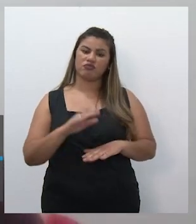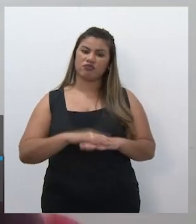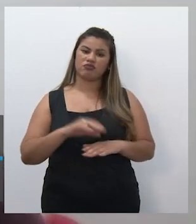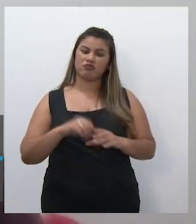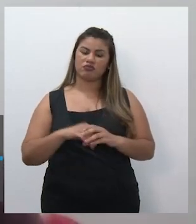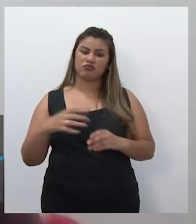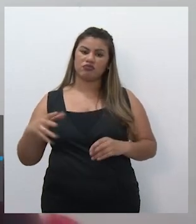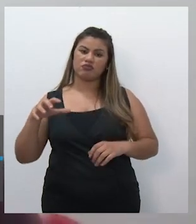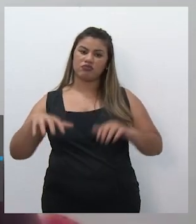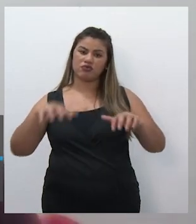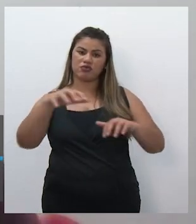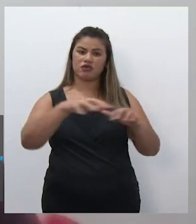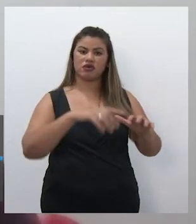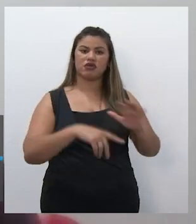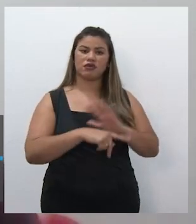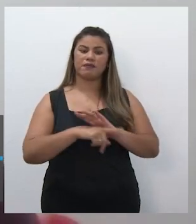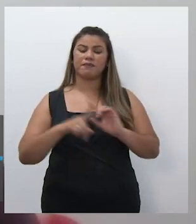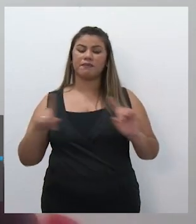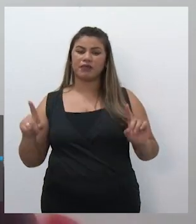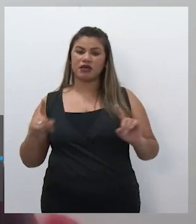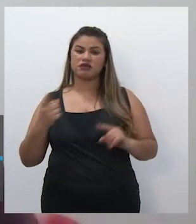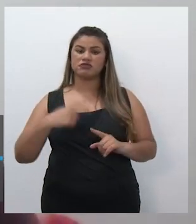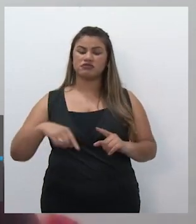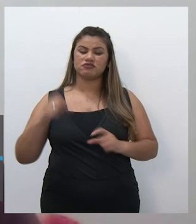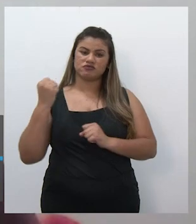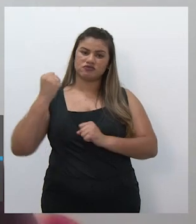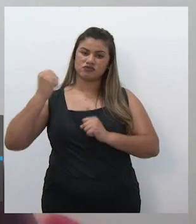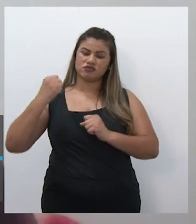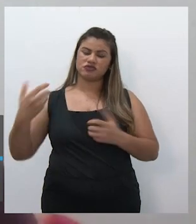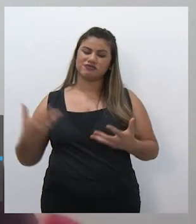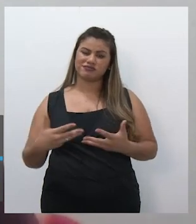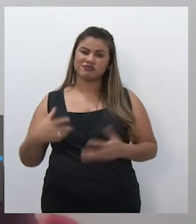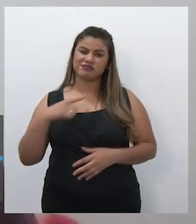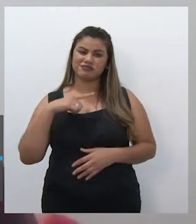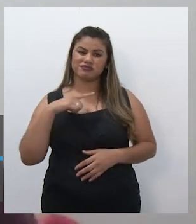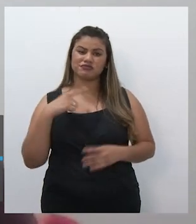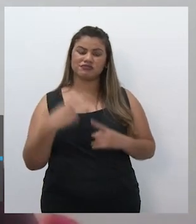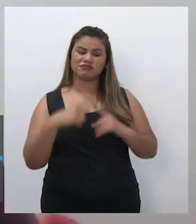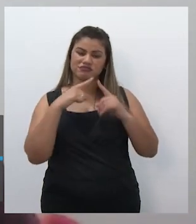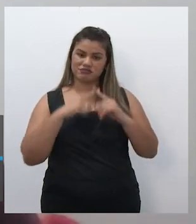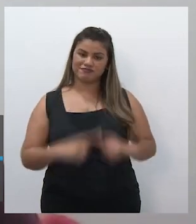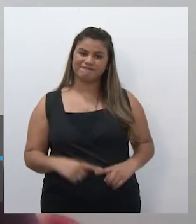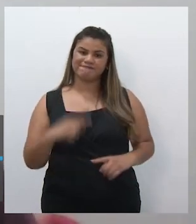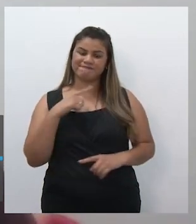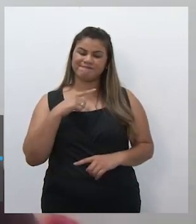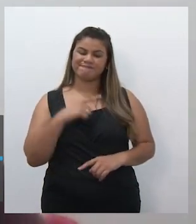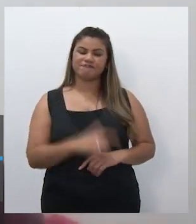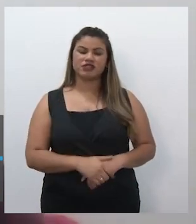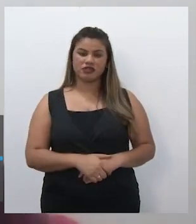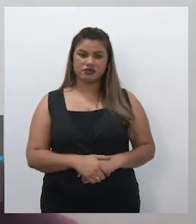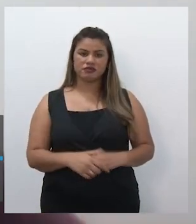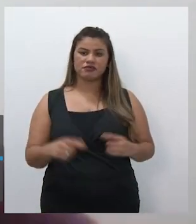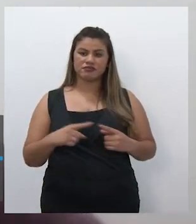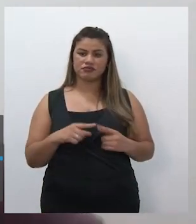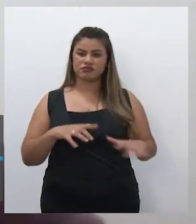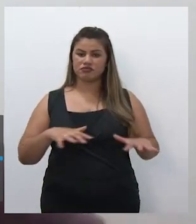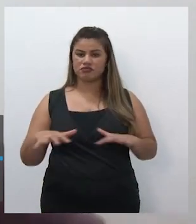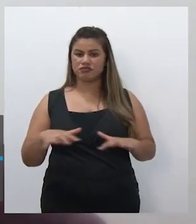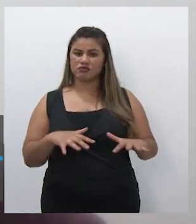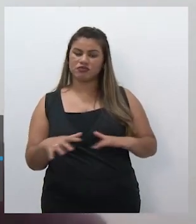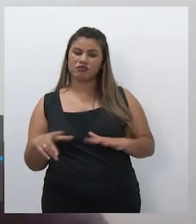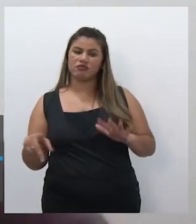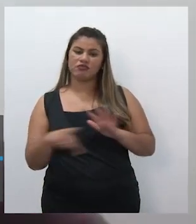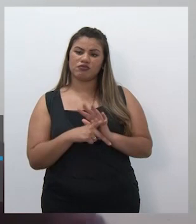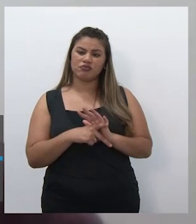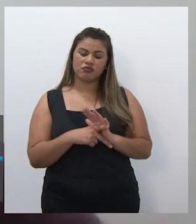área, mas isso fica mais evidente e mais fortalecido agora, porque é um grande desafio, né? De como a gente faz esse movimento, de